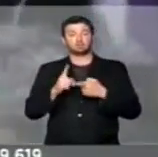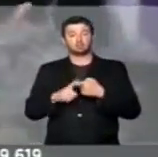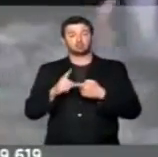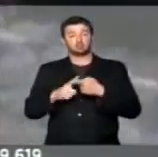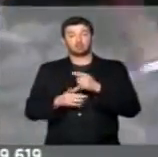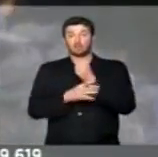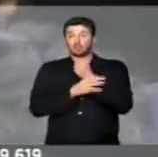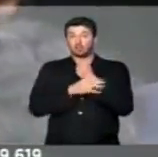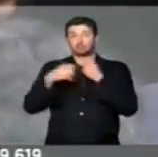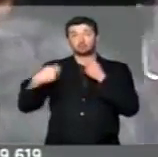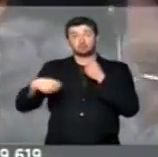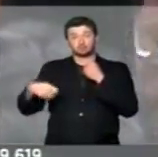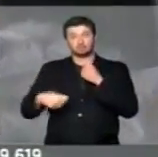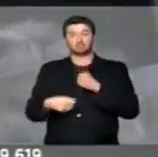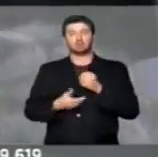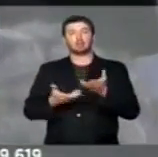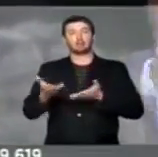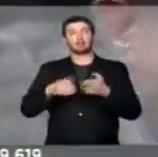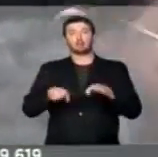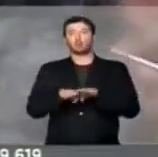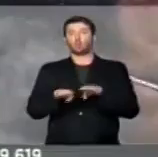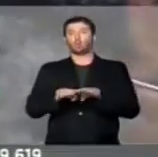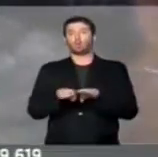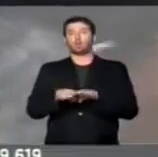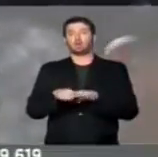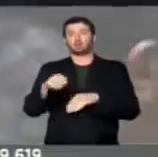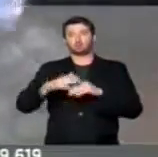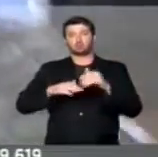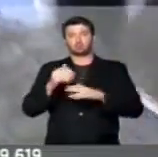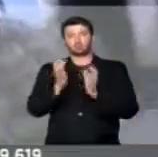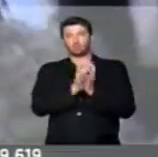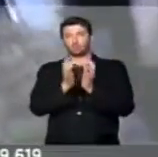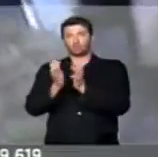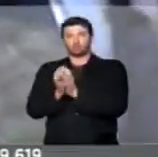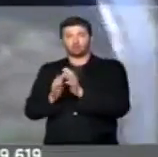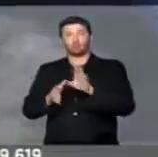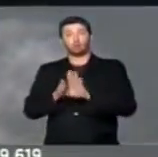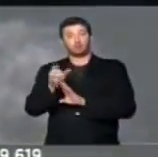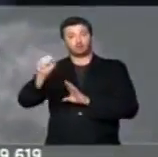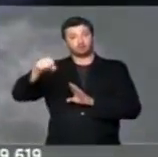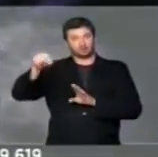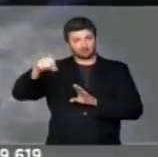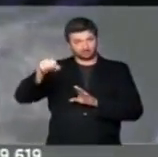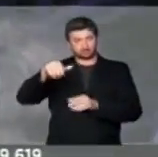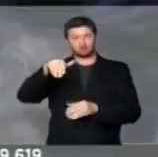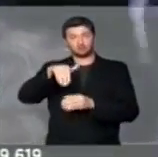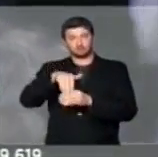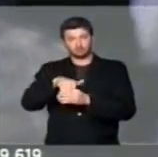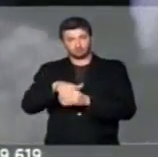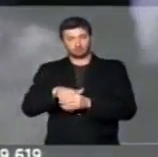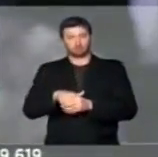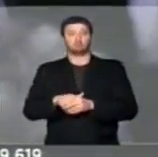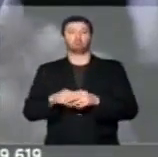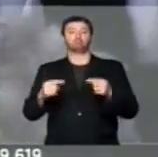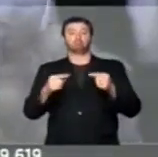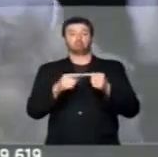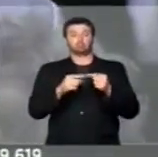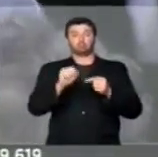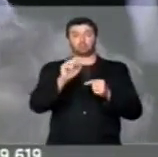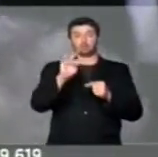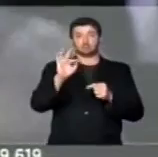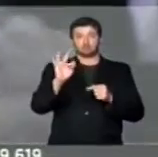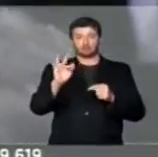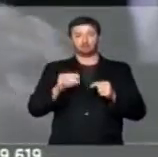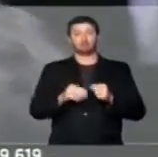possa garantir aqui tratamento igualitário entre as carreiras. Nós orientamos sim na votação com relação ao